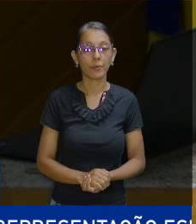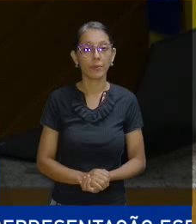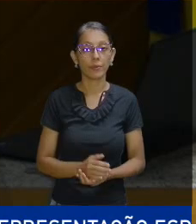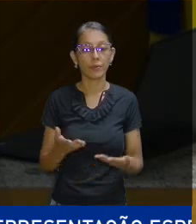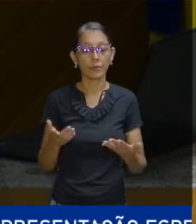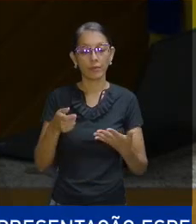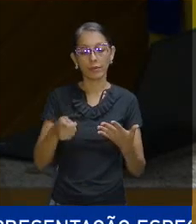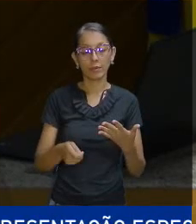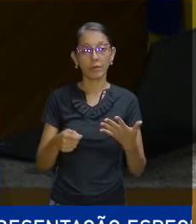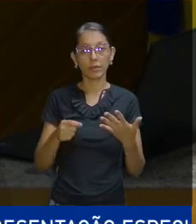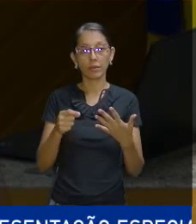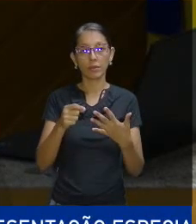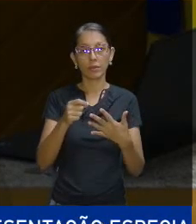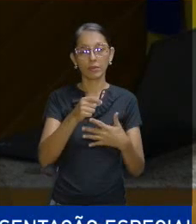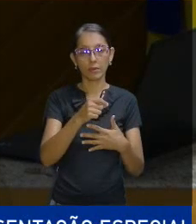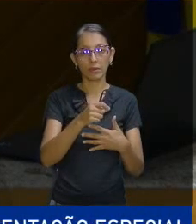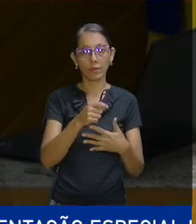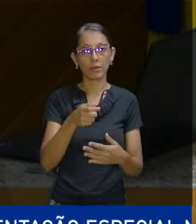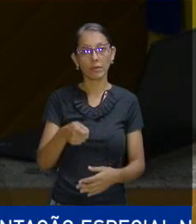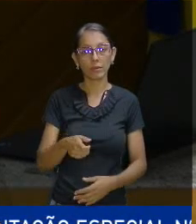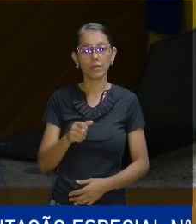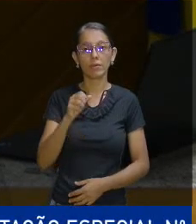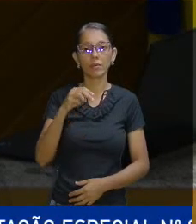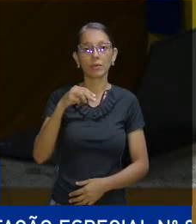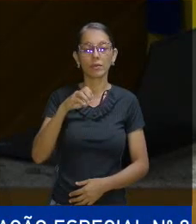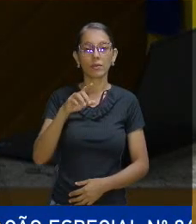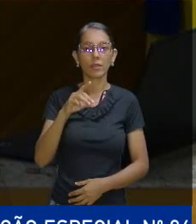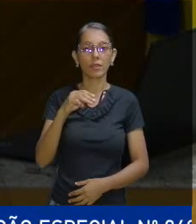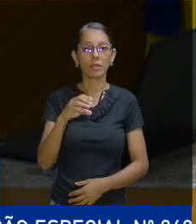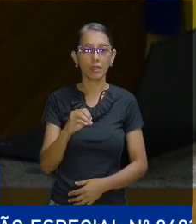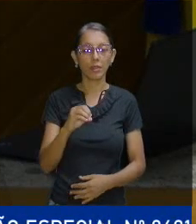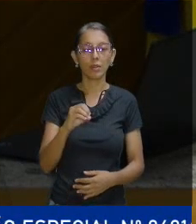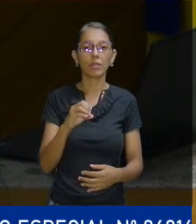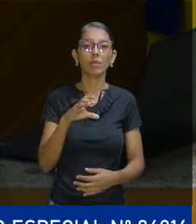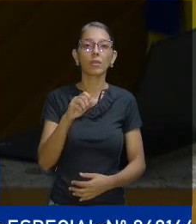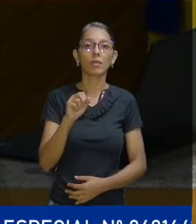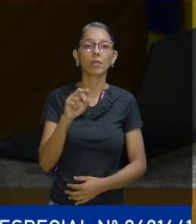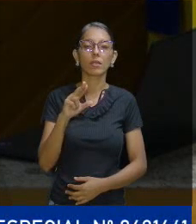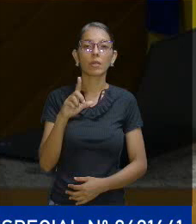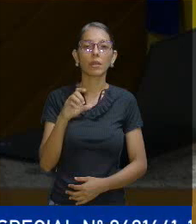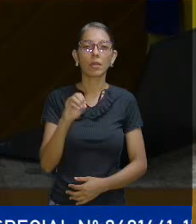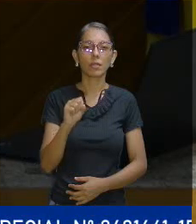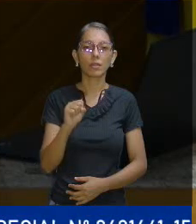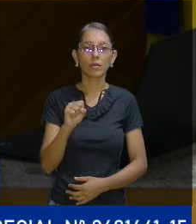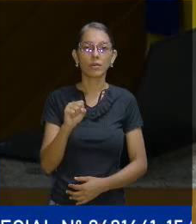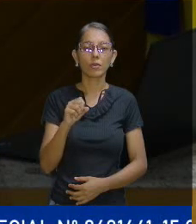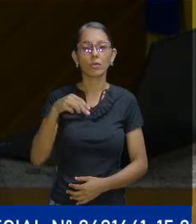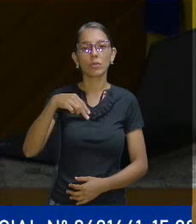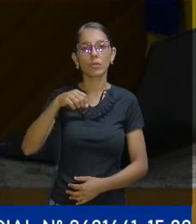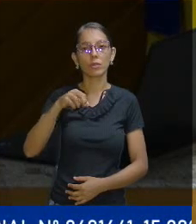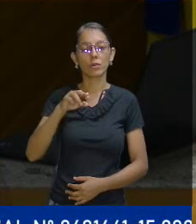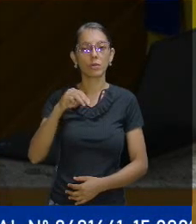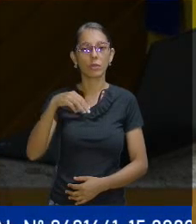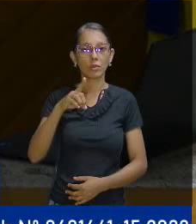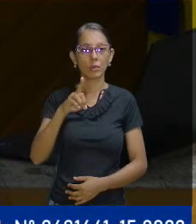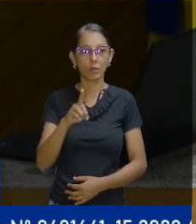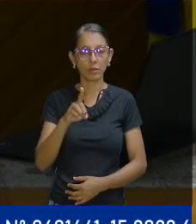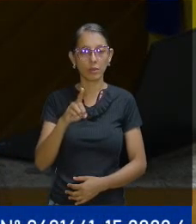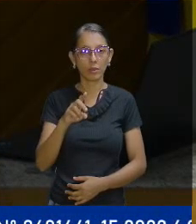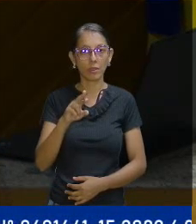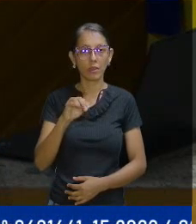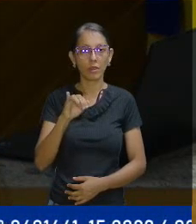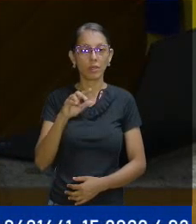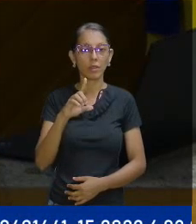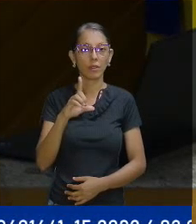atuarão como vogais juiz Anselmo Gonçalves, Carlos Fernando, Normande Souza,